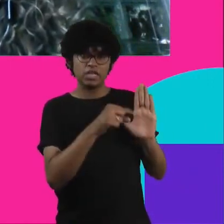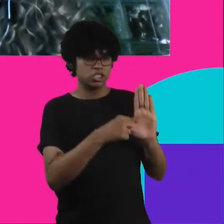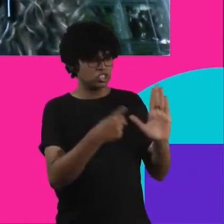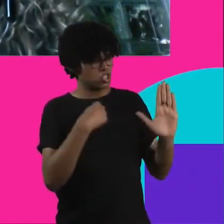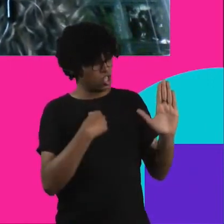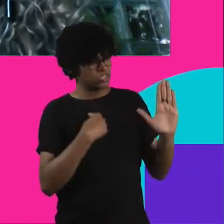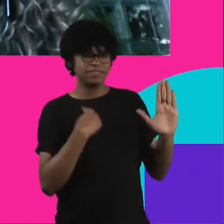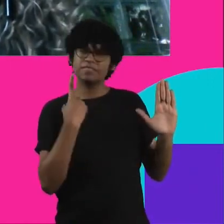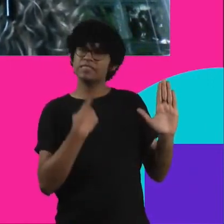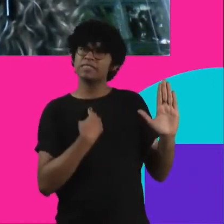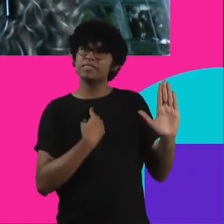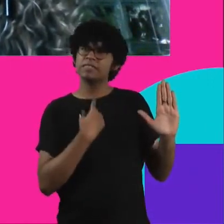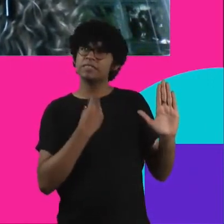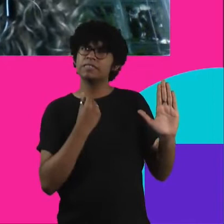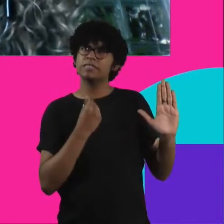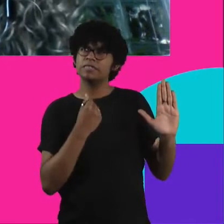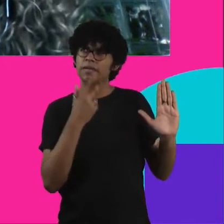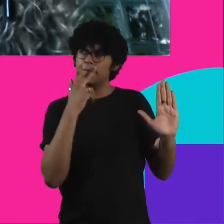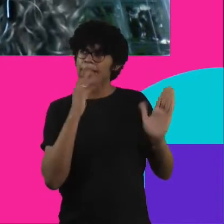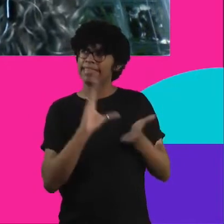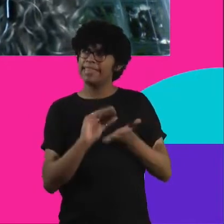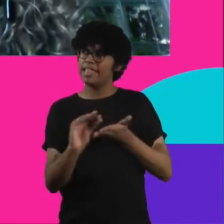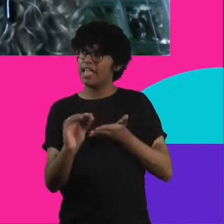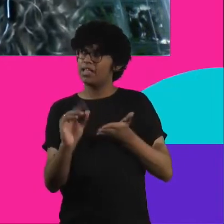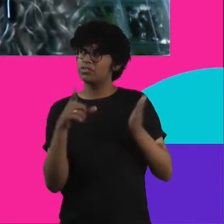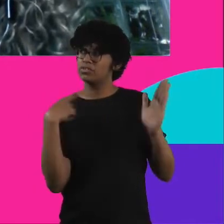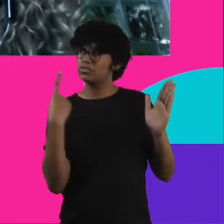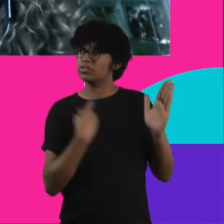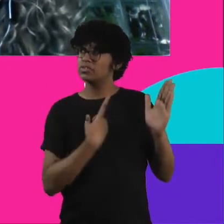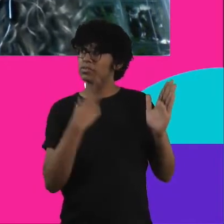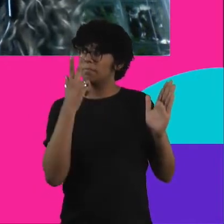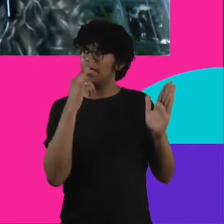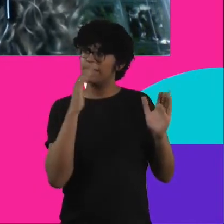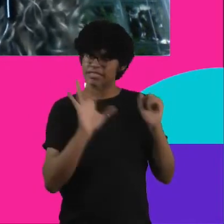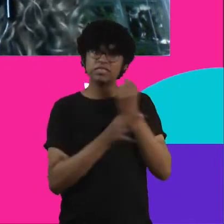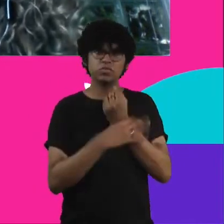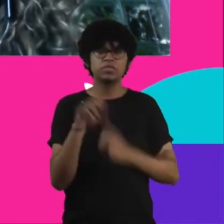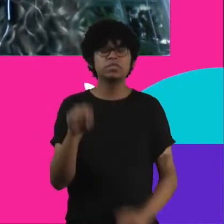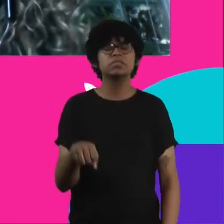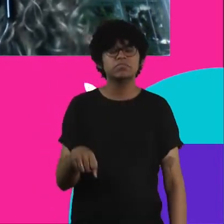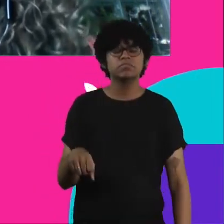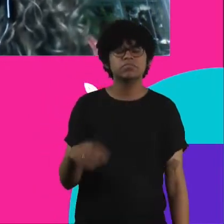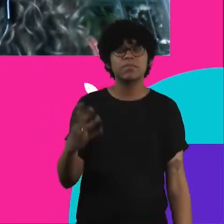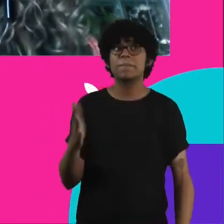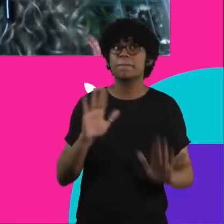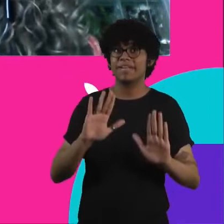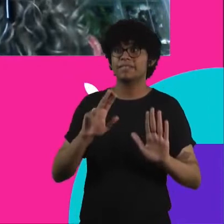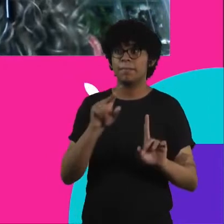pouco mais, nossos dados individuais de alguma forma estão um pouco mais protegidos, sim. Por outro lado,